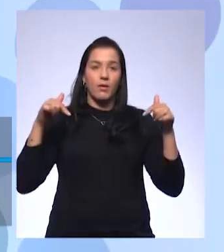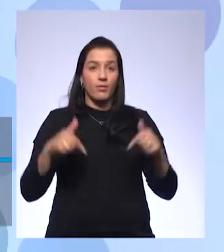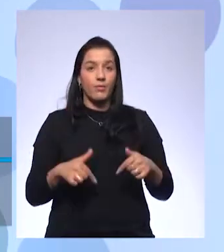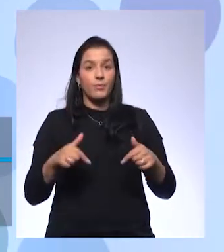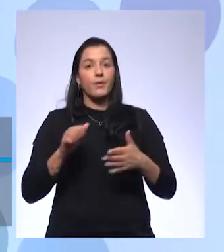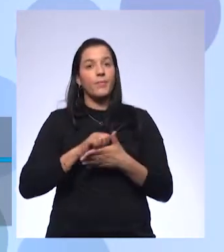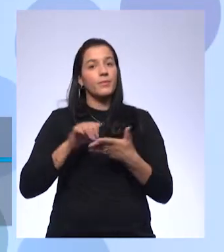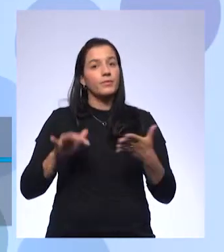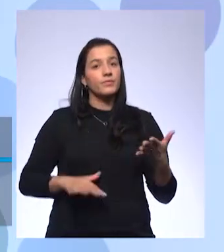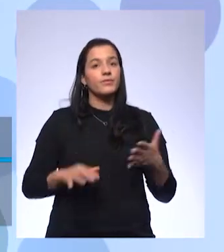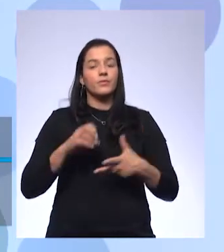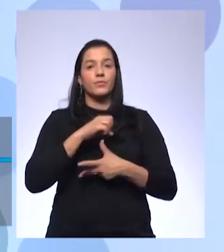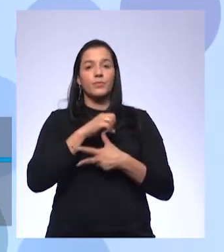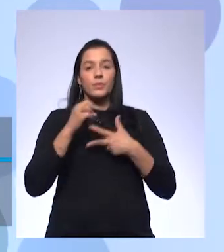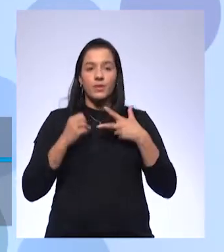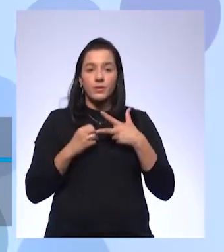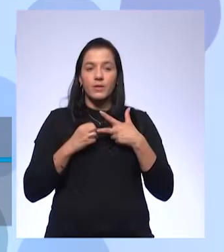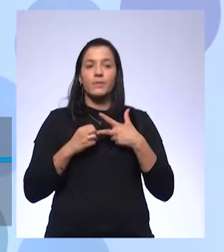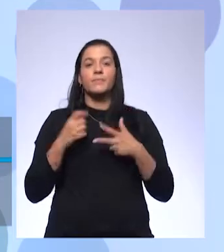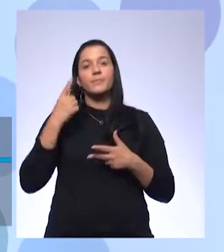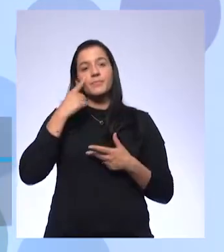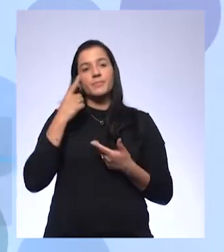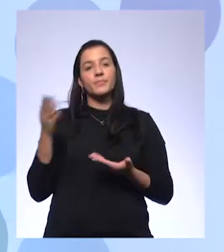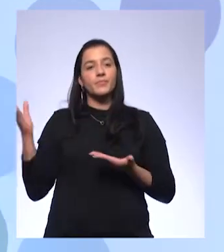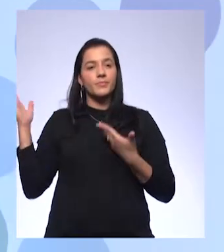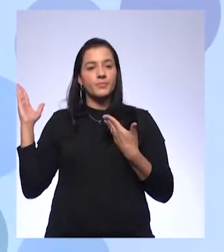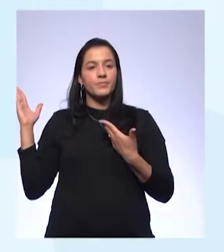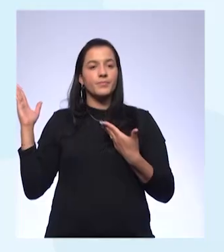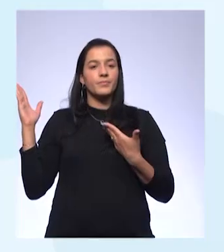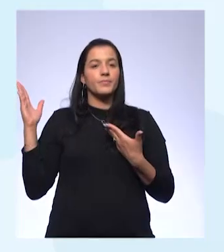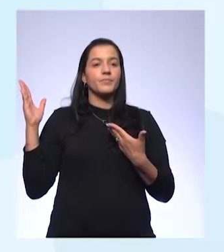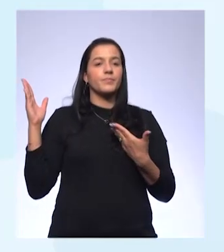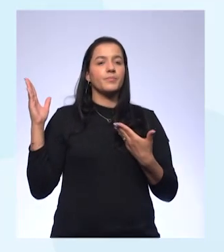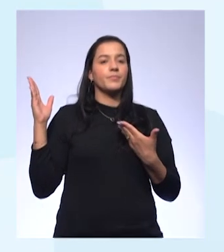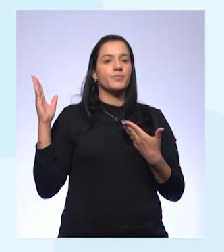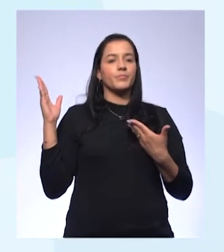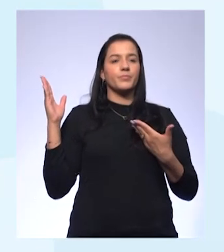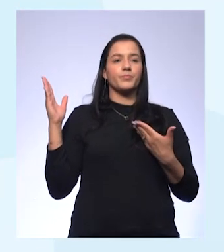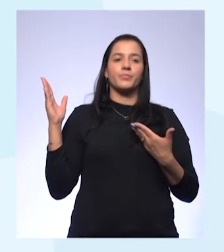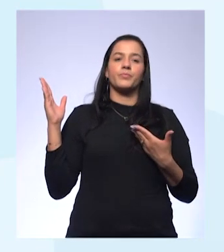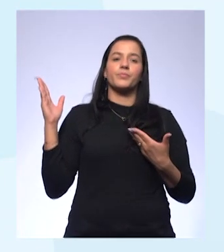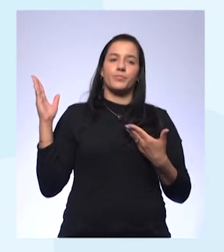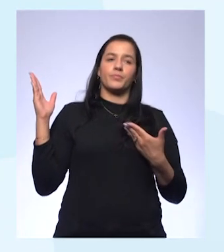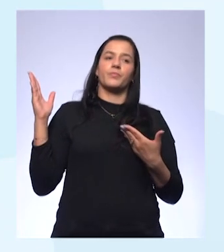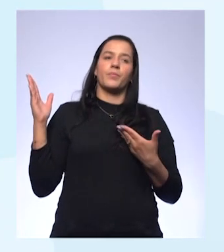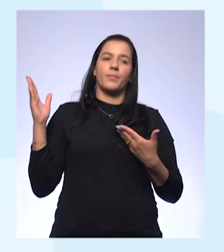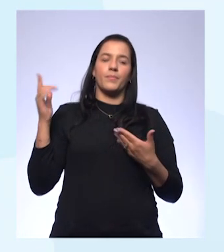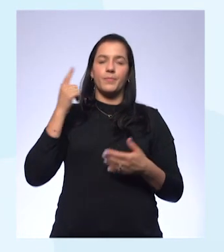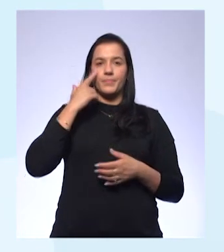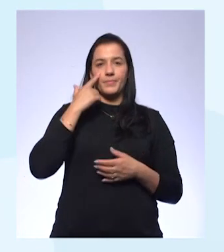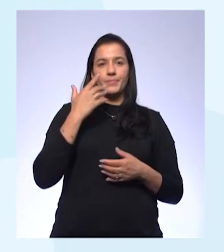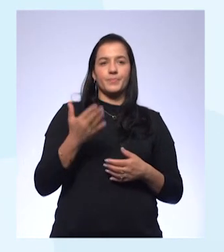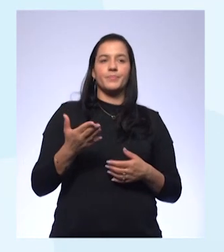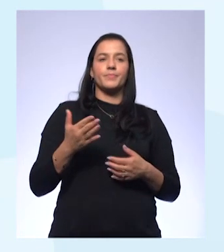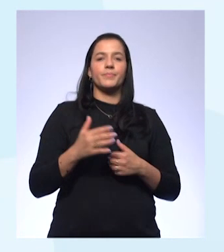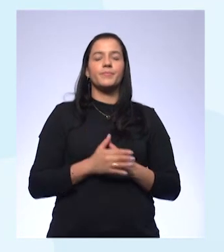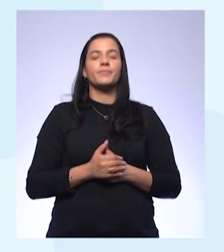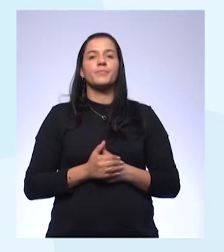um exercício do Enem, vai aparecer na tela para vocês aí, tá? Então, olha só,